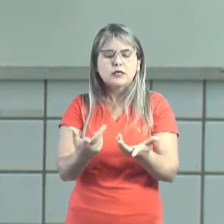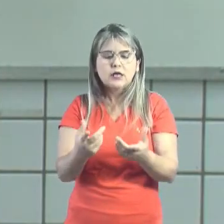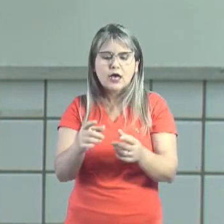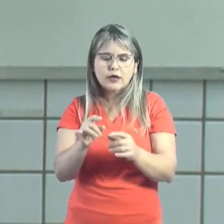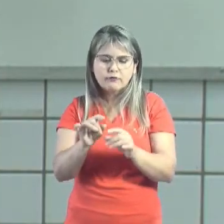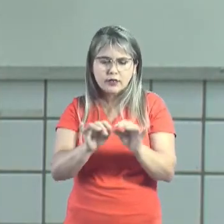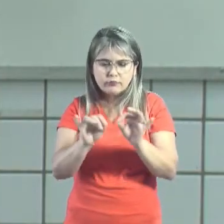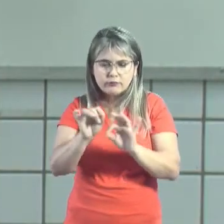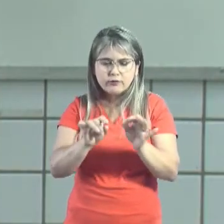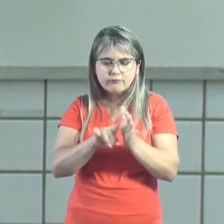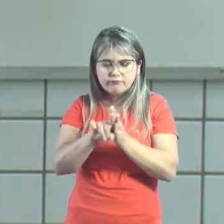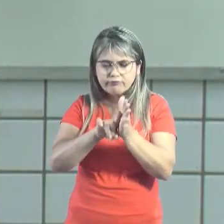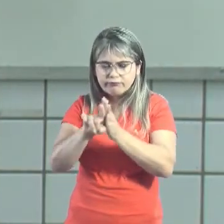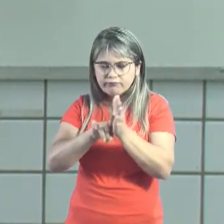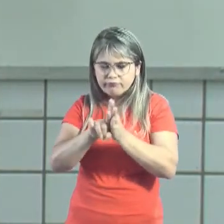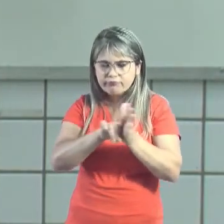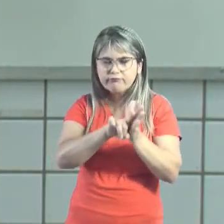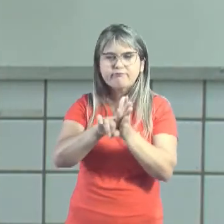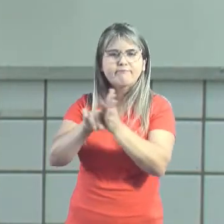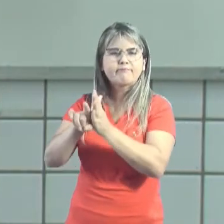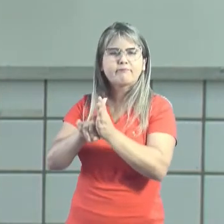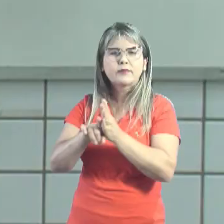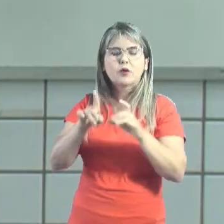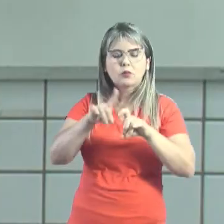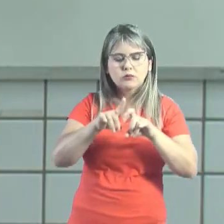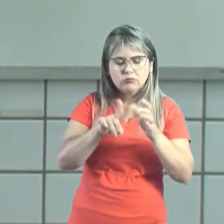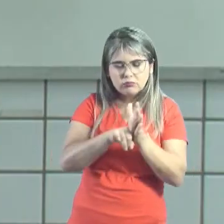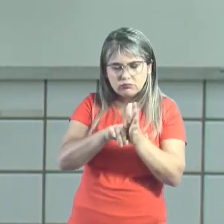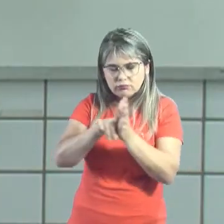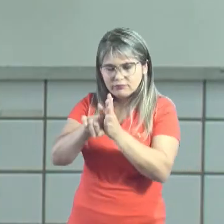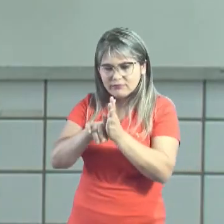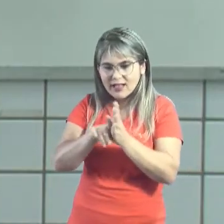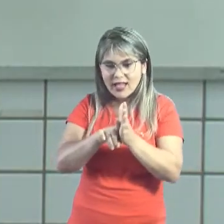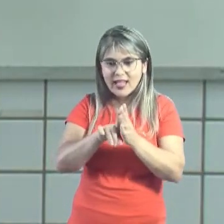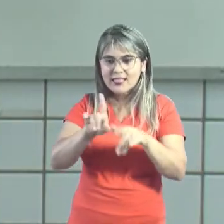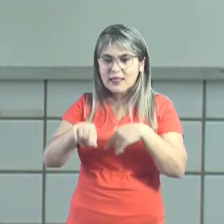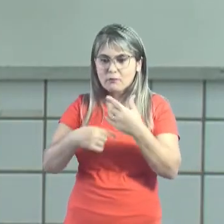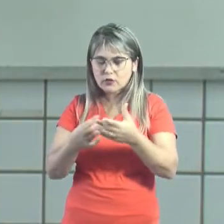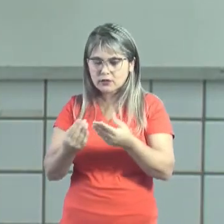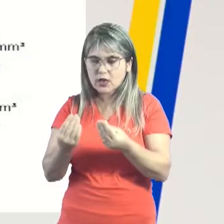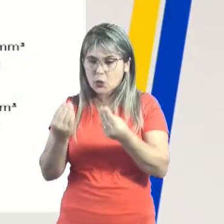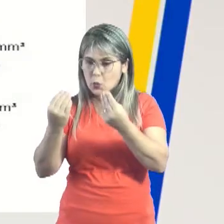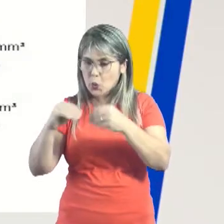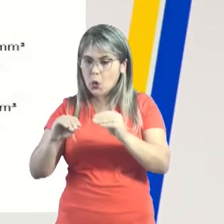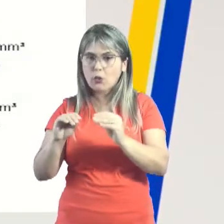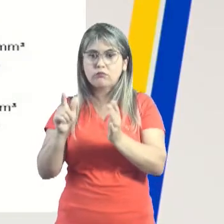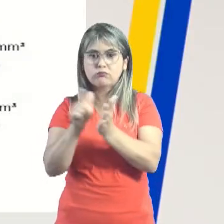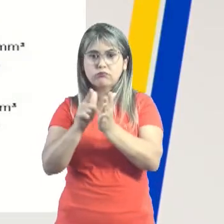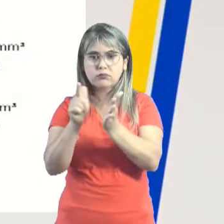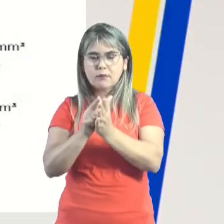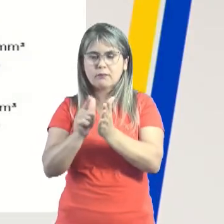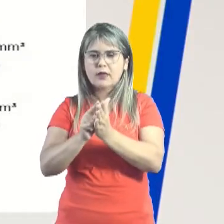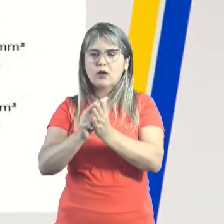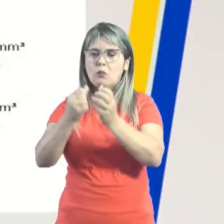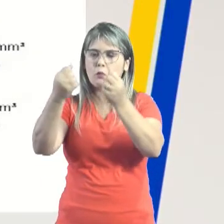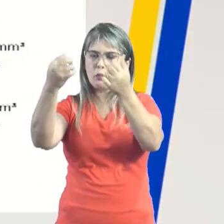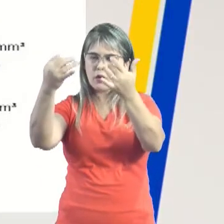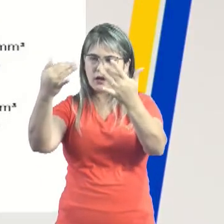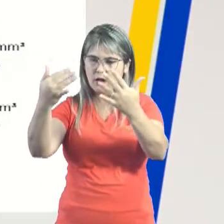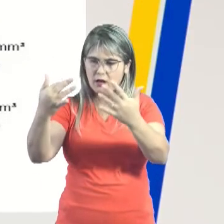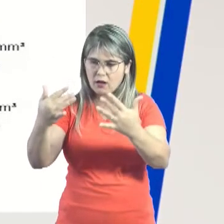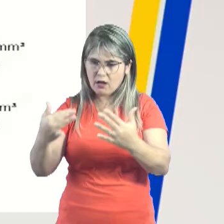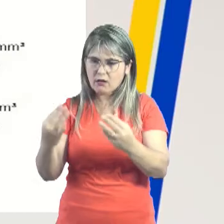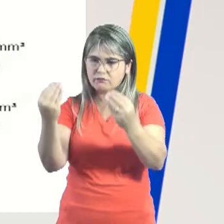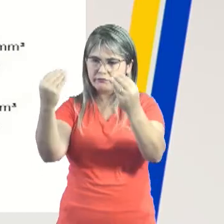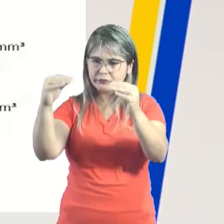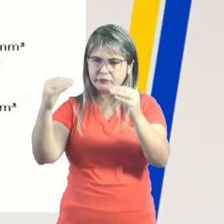indivíduo vai ao laboratório, coleta o sangue, depois traz os resultados, o médico vai analisar. Ele pode querer analisar, por suposto, a